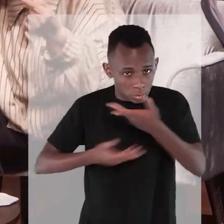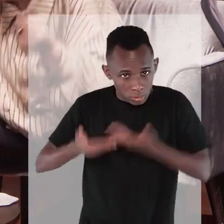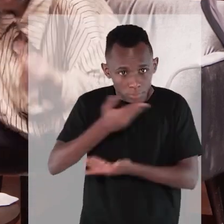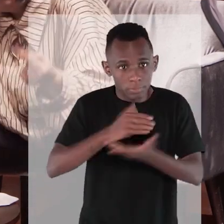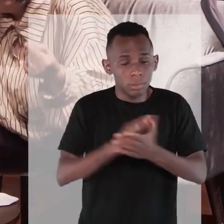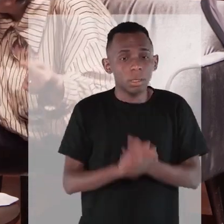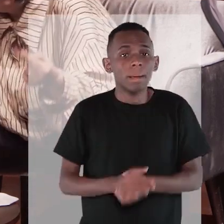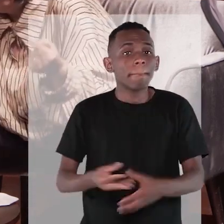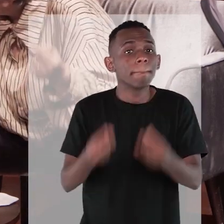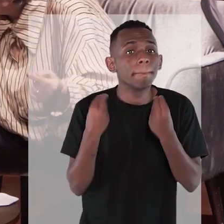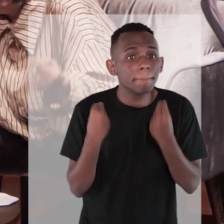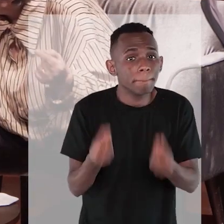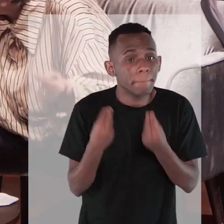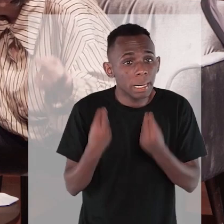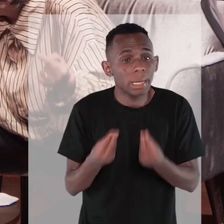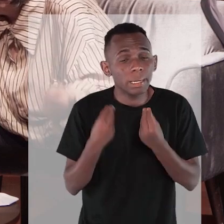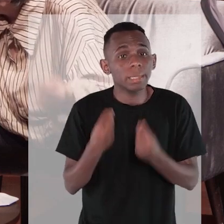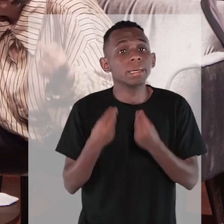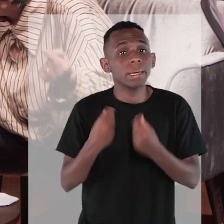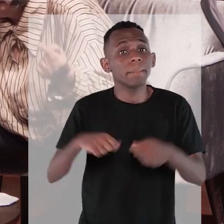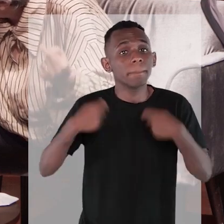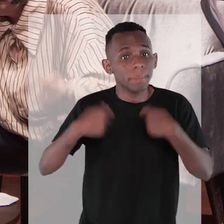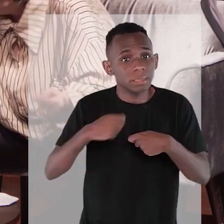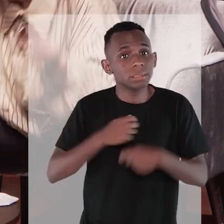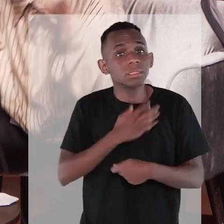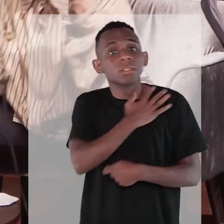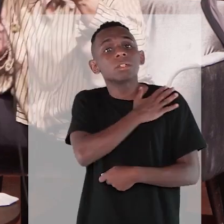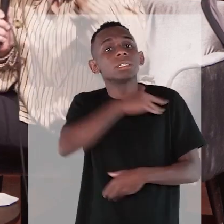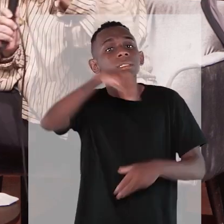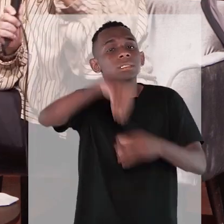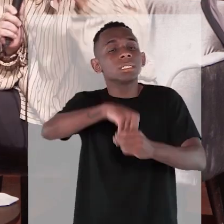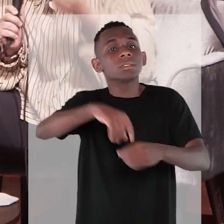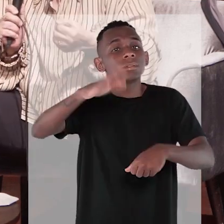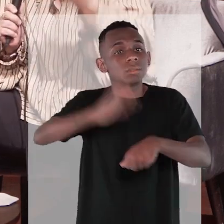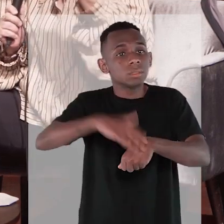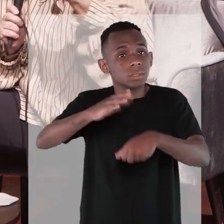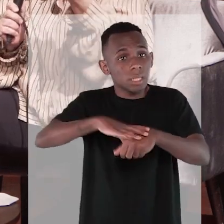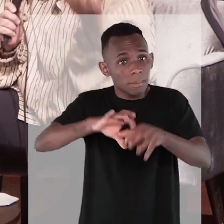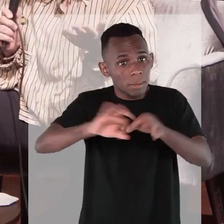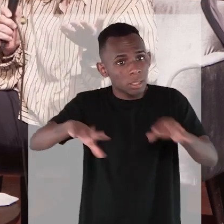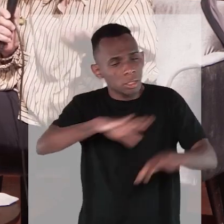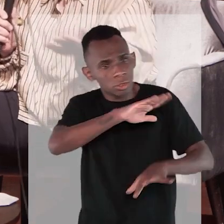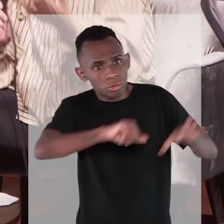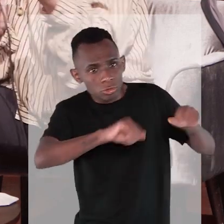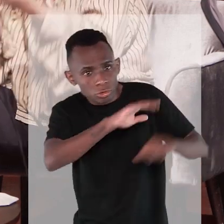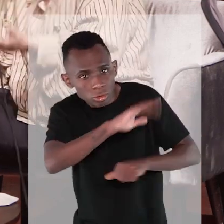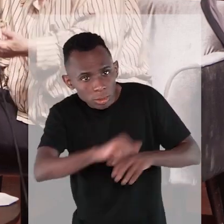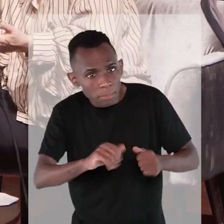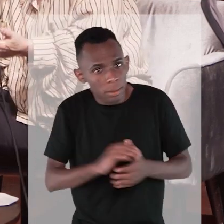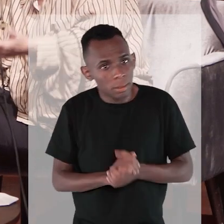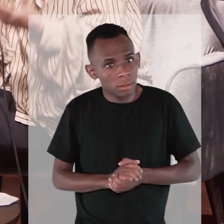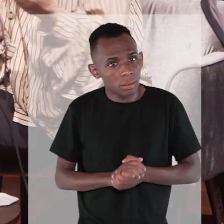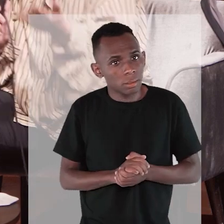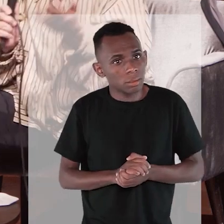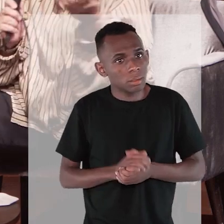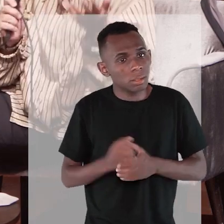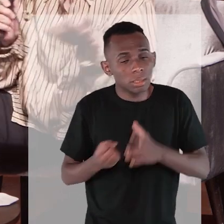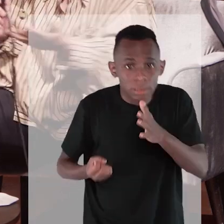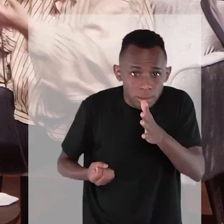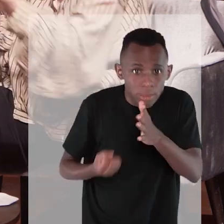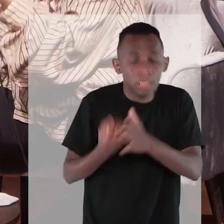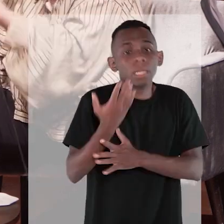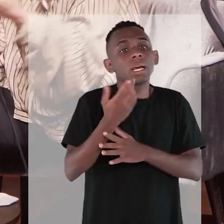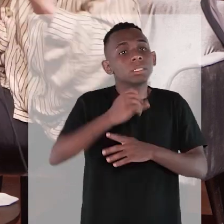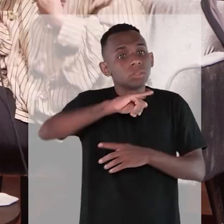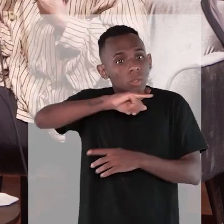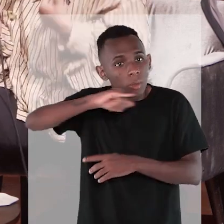para que serve Forças Armadas na democracia? Entendeu? E tem que chamar as Forças Armadas e fazer essa discussão e criar as condições para